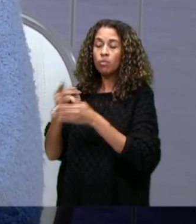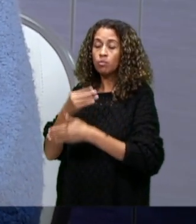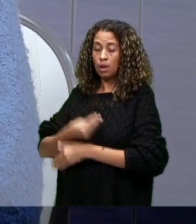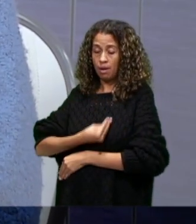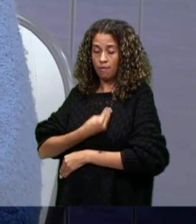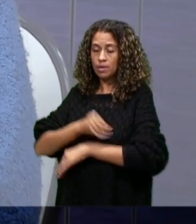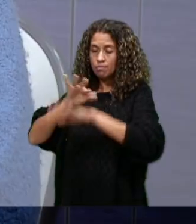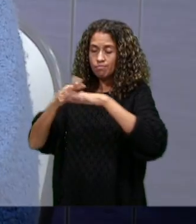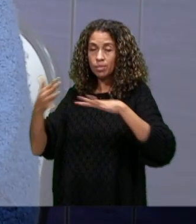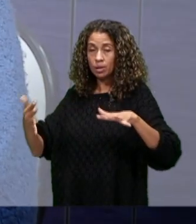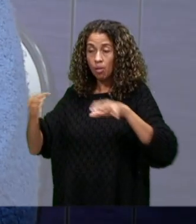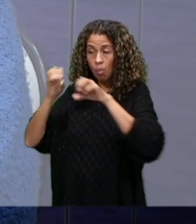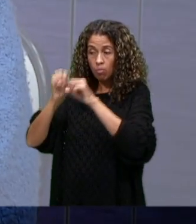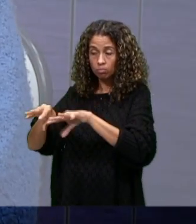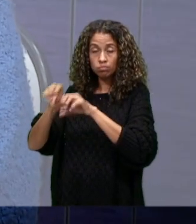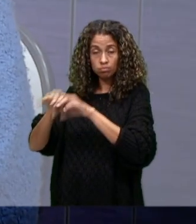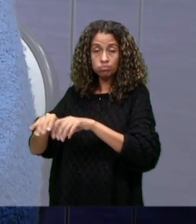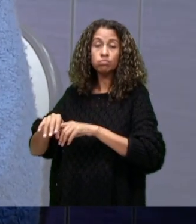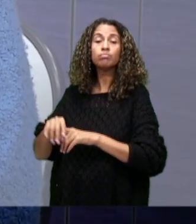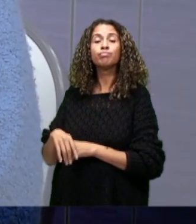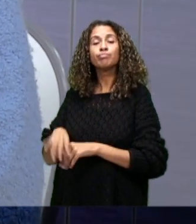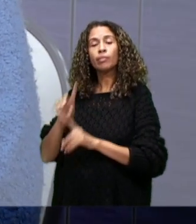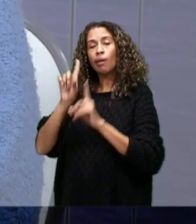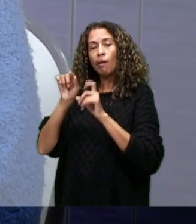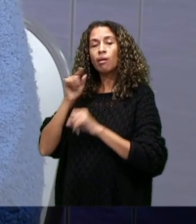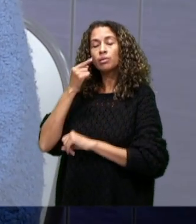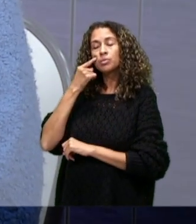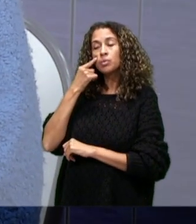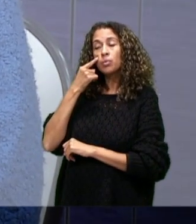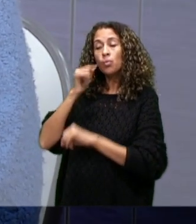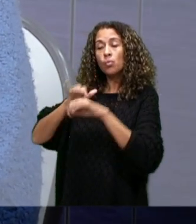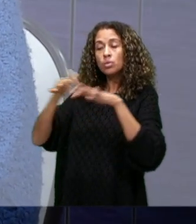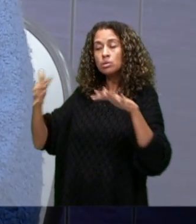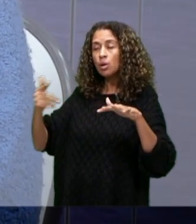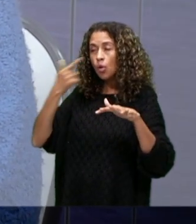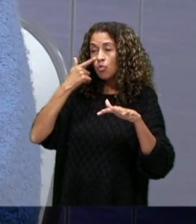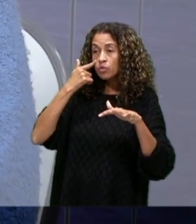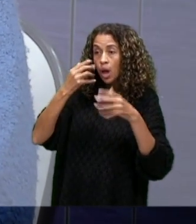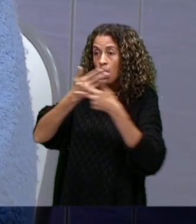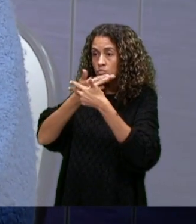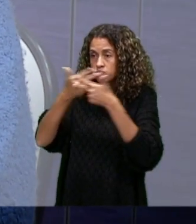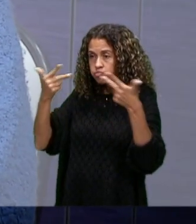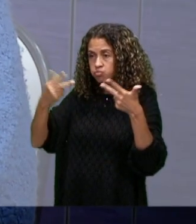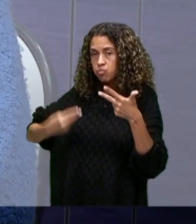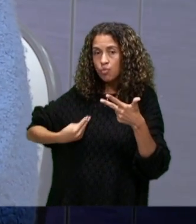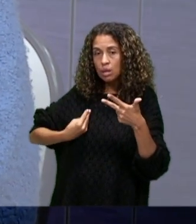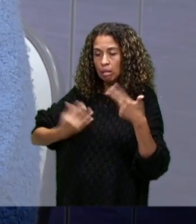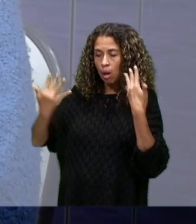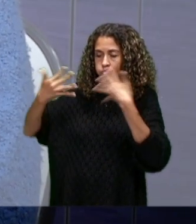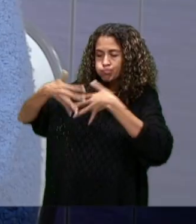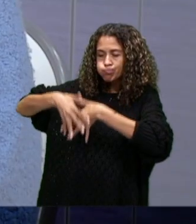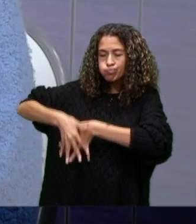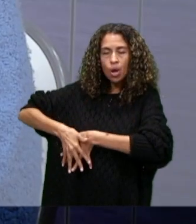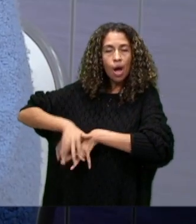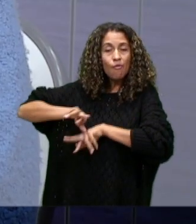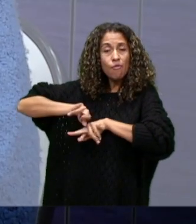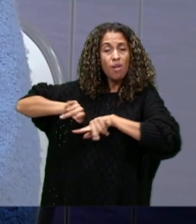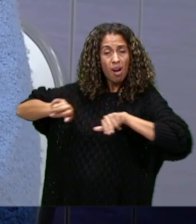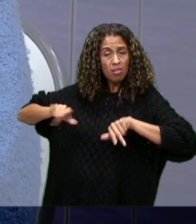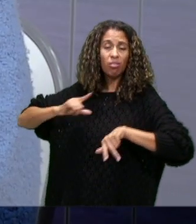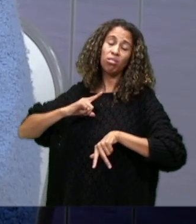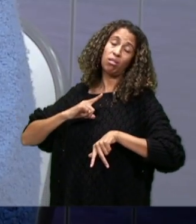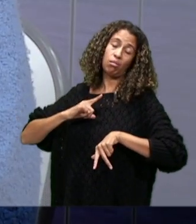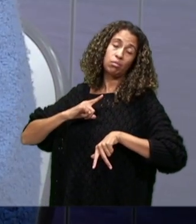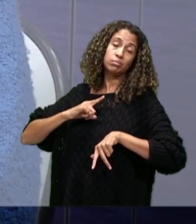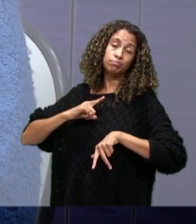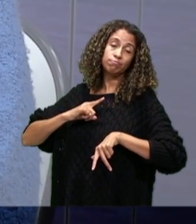ao ensino, é justamente essa. Quando a gente olha o oceano é transdisciplinar, é interdisciplinar. E a